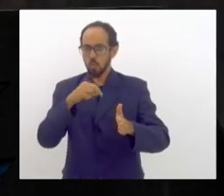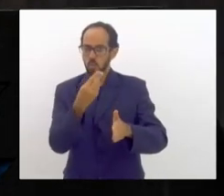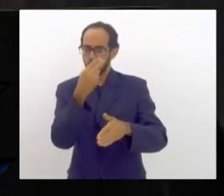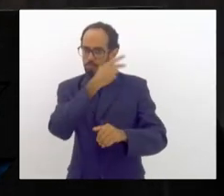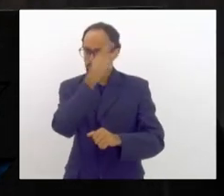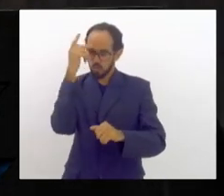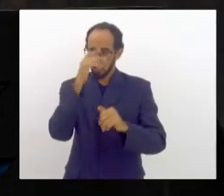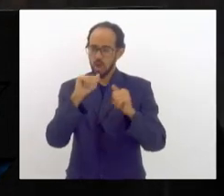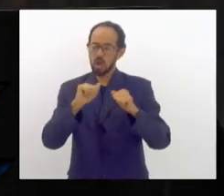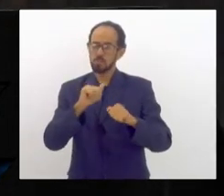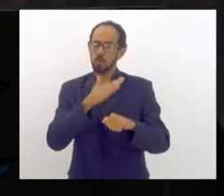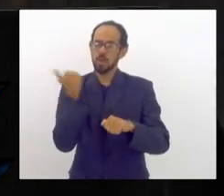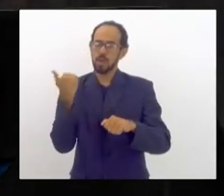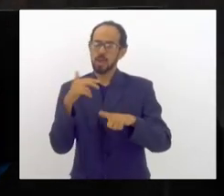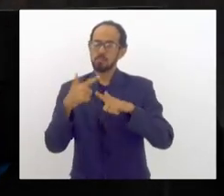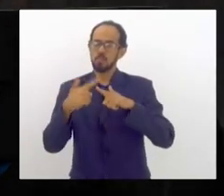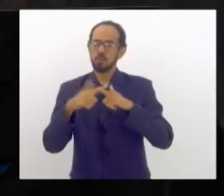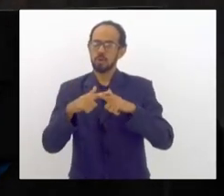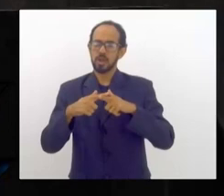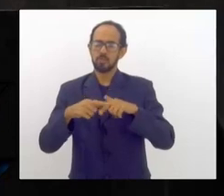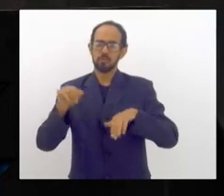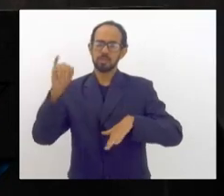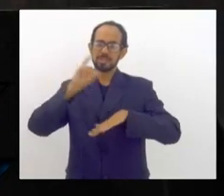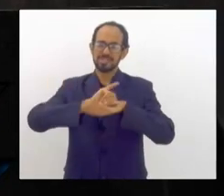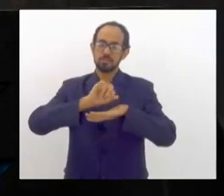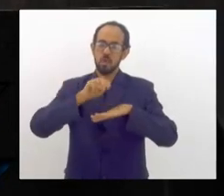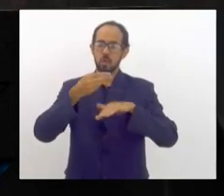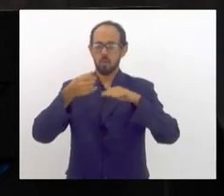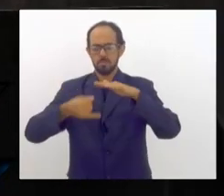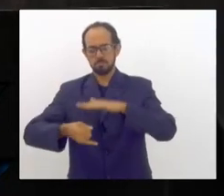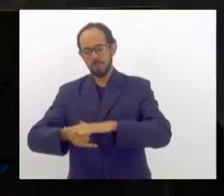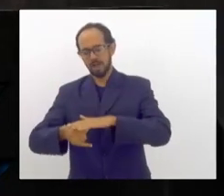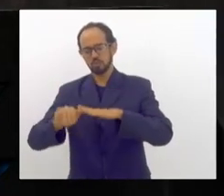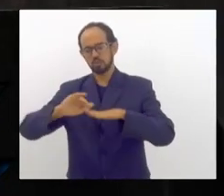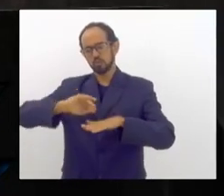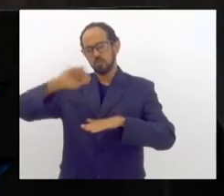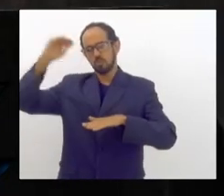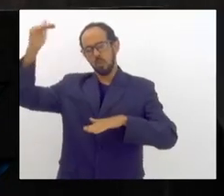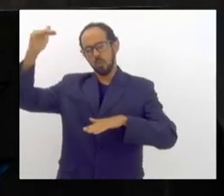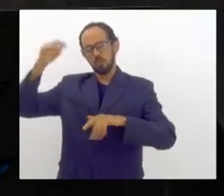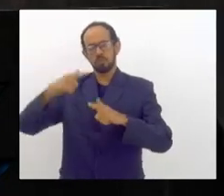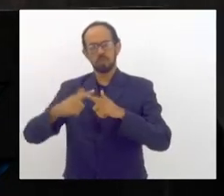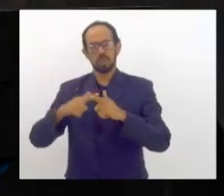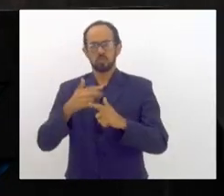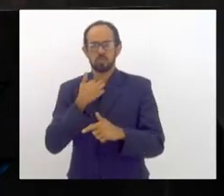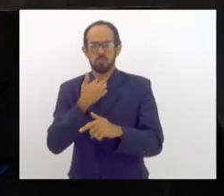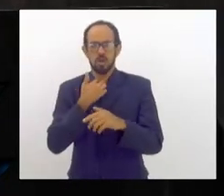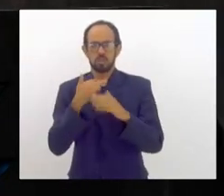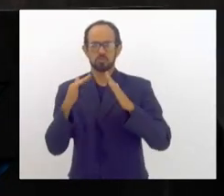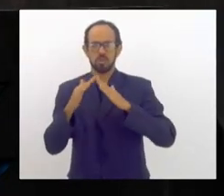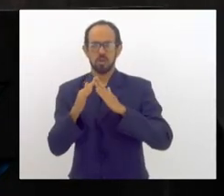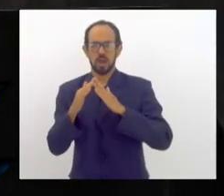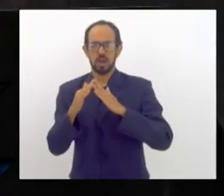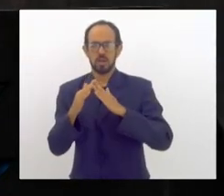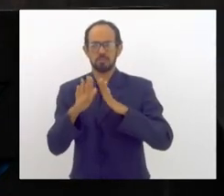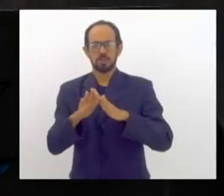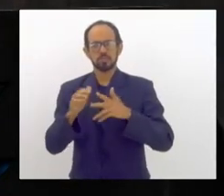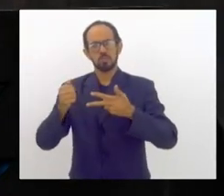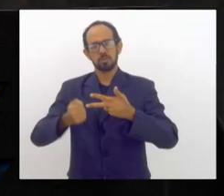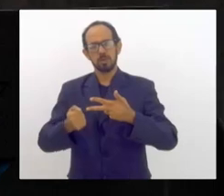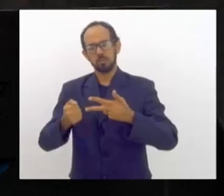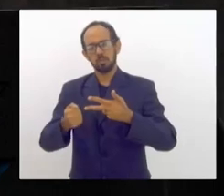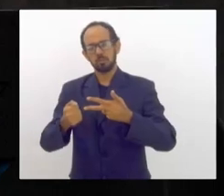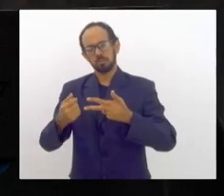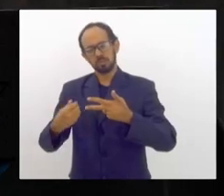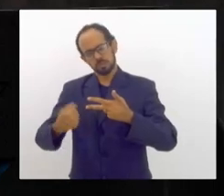porque mora debaixo ou em cima do morro, porque não deveria morar lá, já que o poder público como todo deveria prover